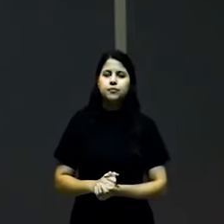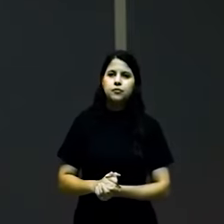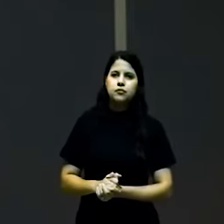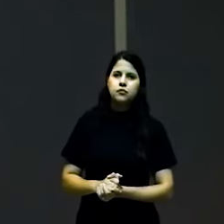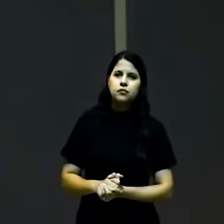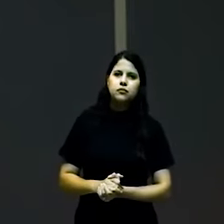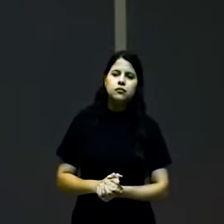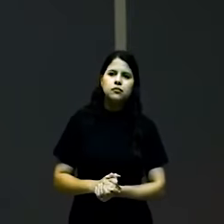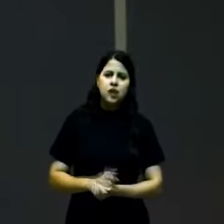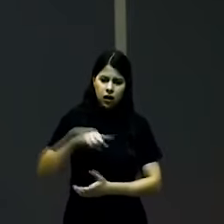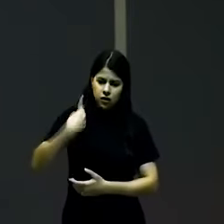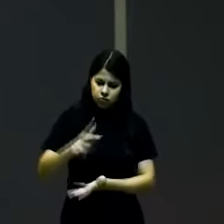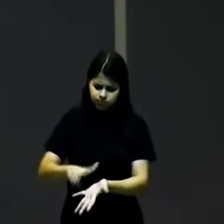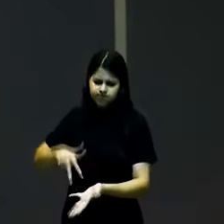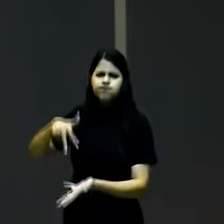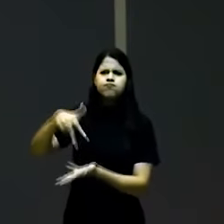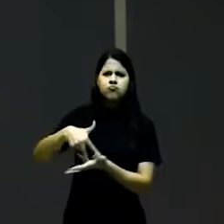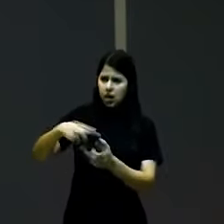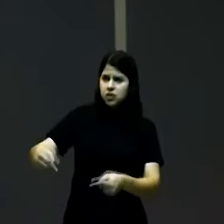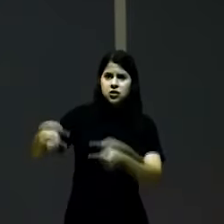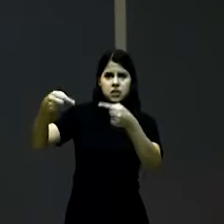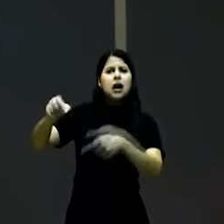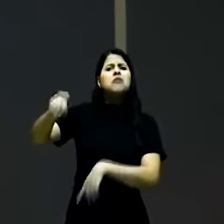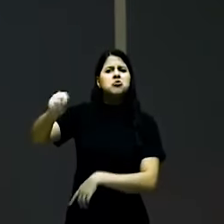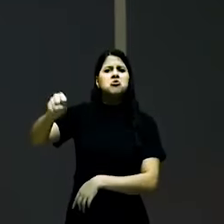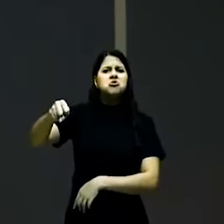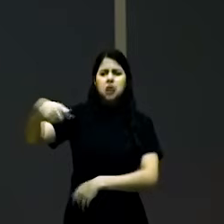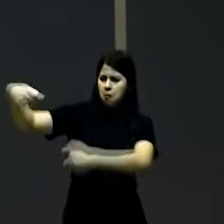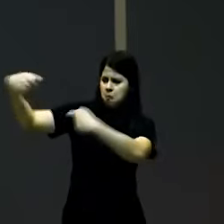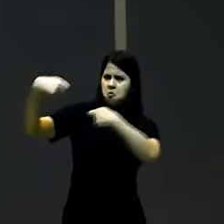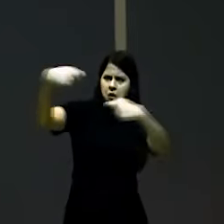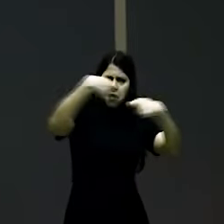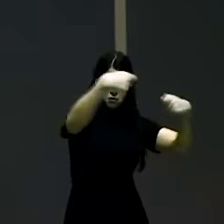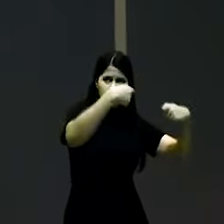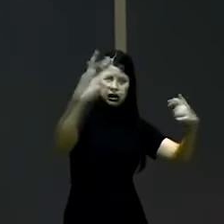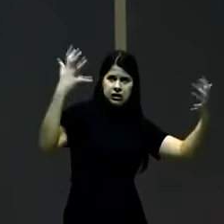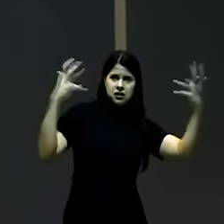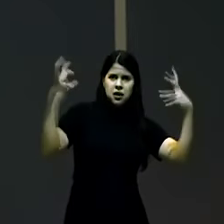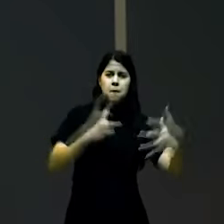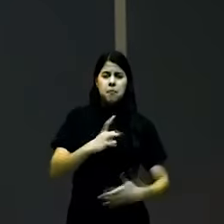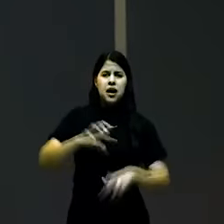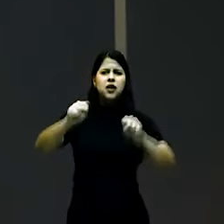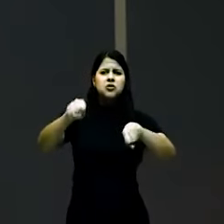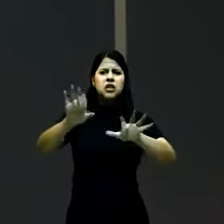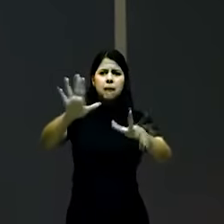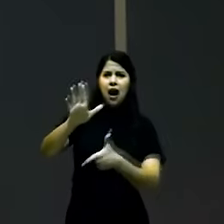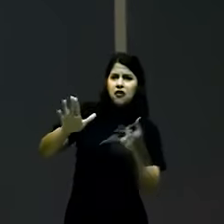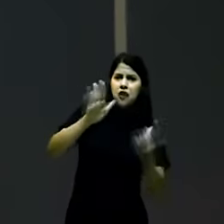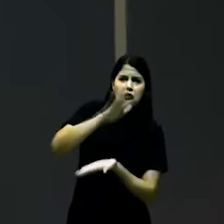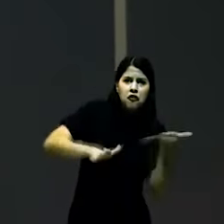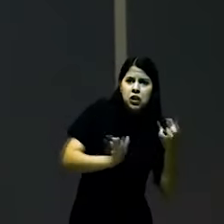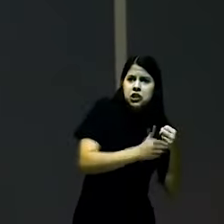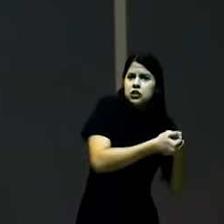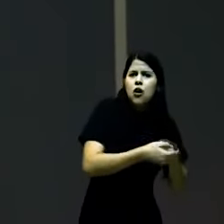Vamos enfrentar os desafios. Tem ameaça? Não foge não. Não se esconde